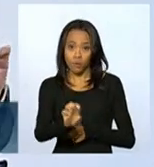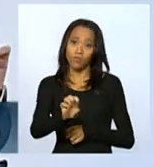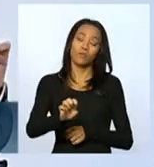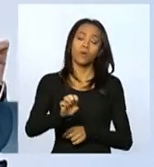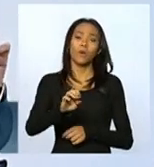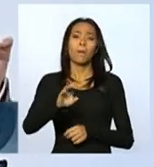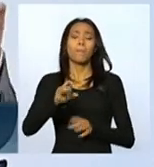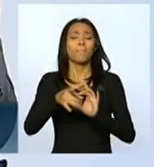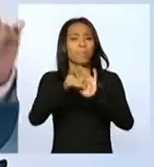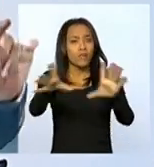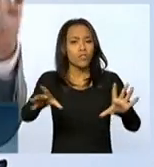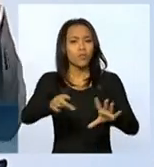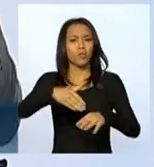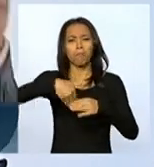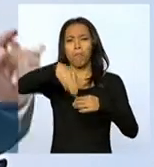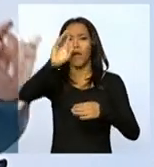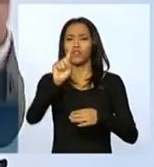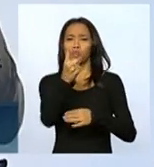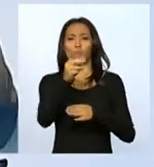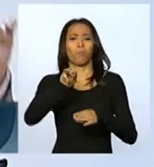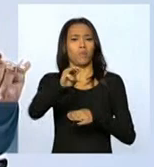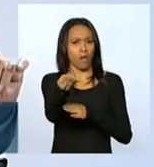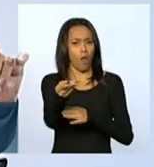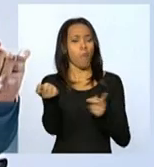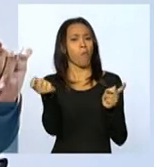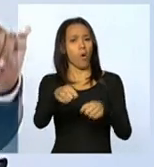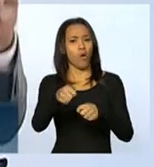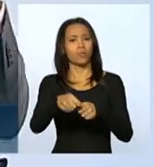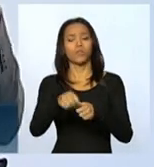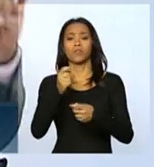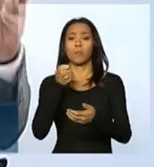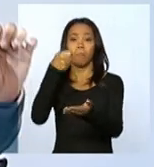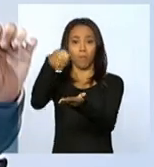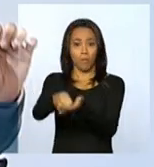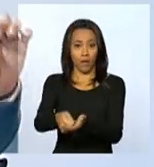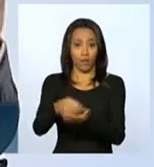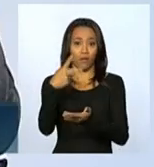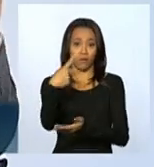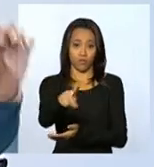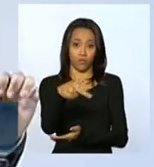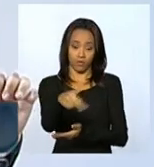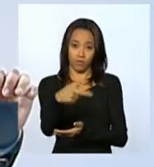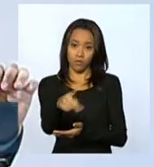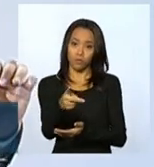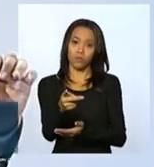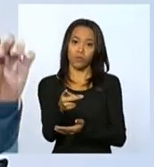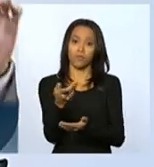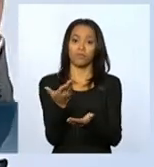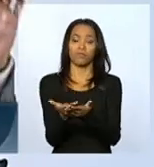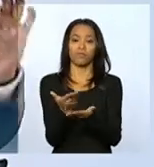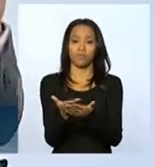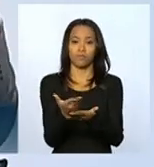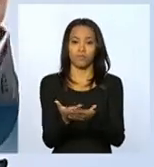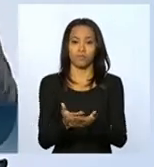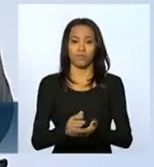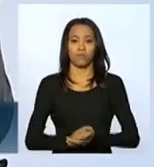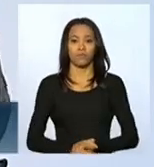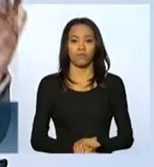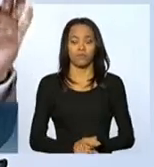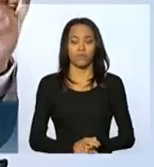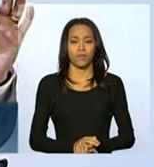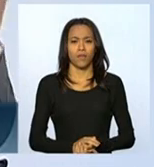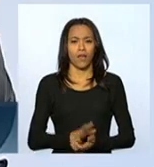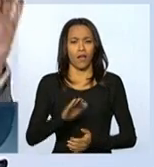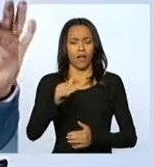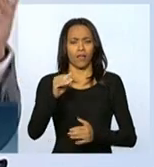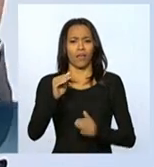de jovens pudessem financiar os seus estudos em instituições particulares, tendo até